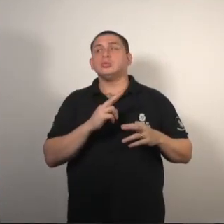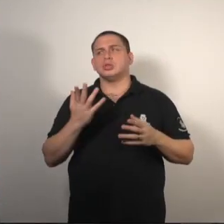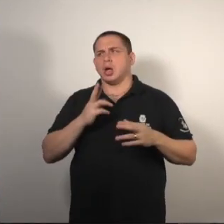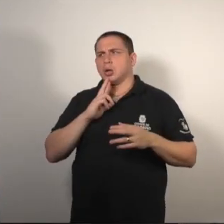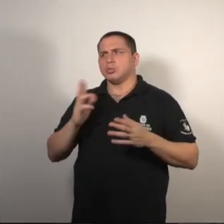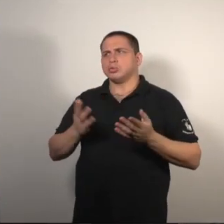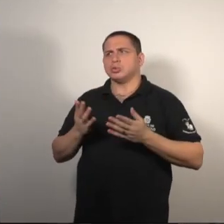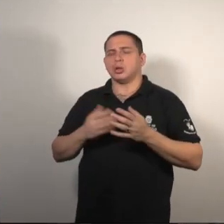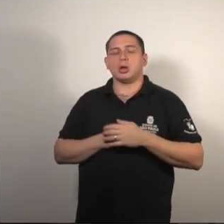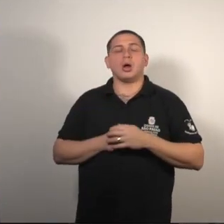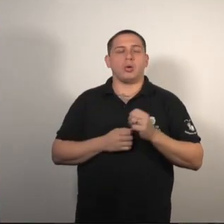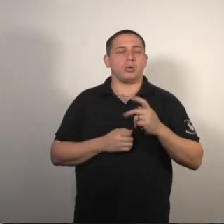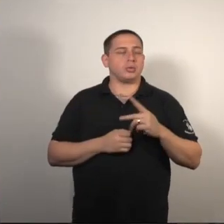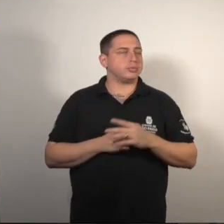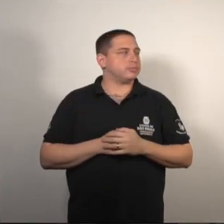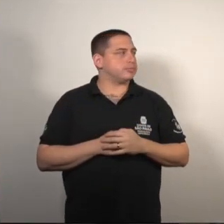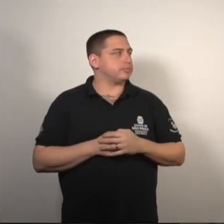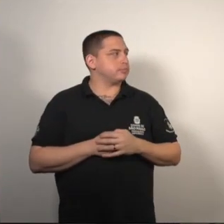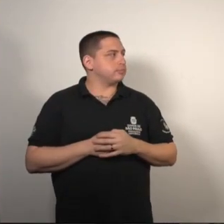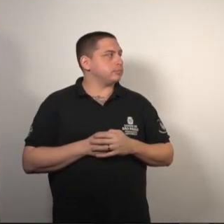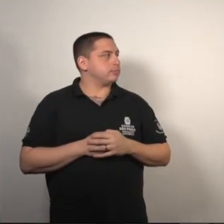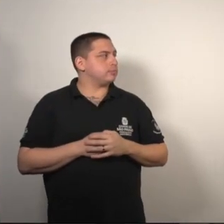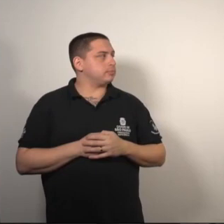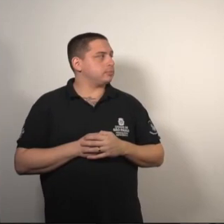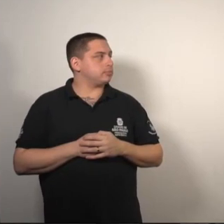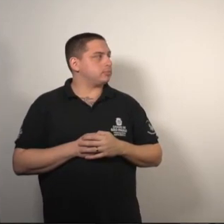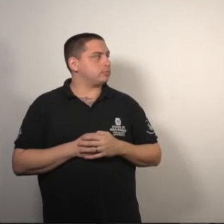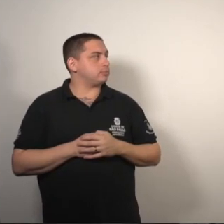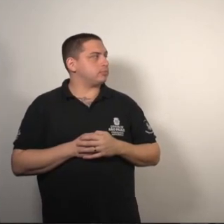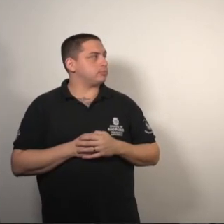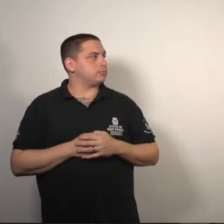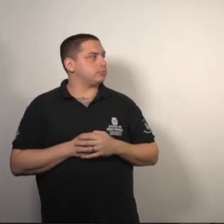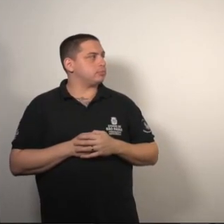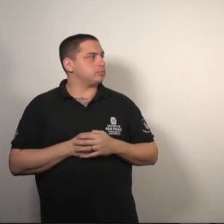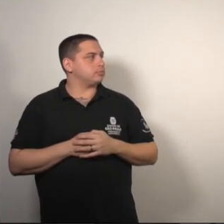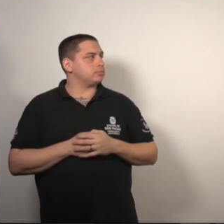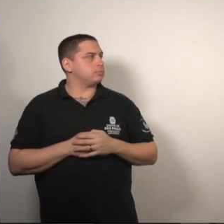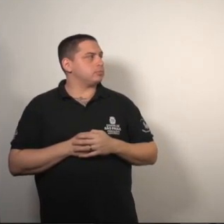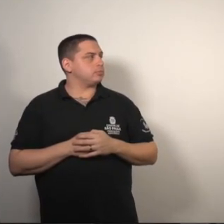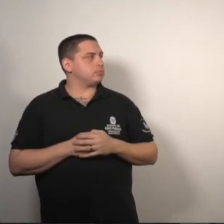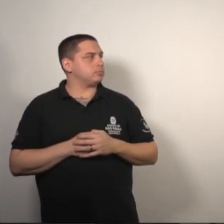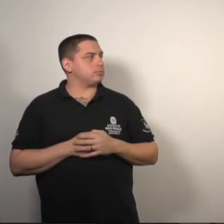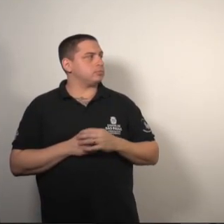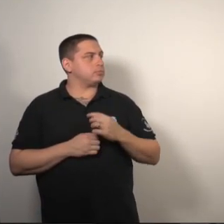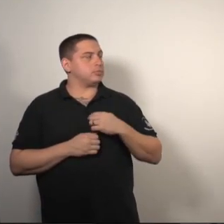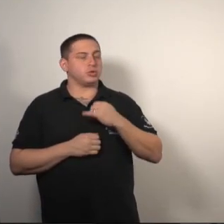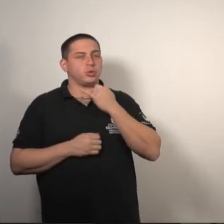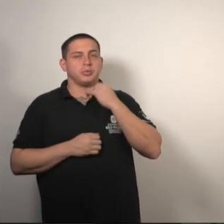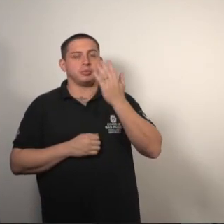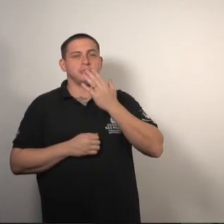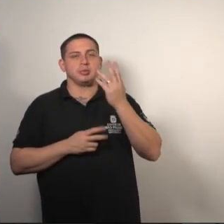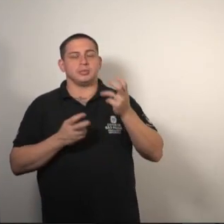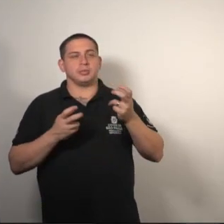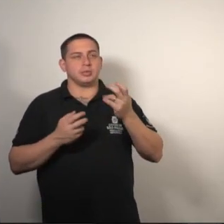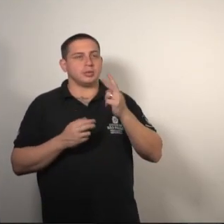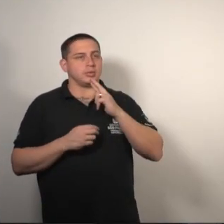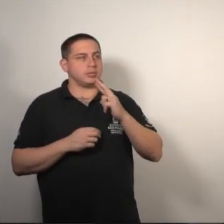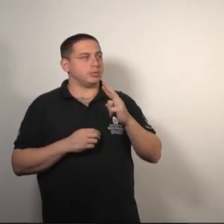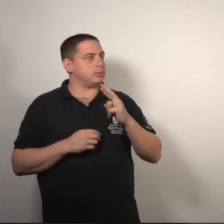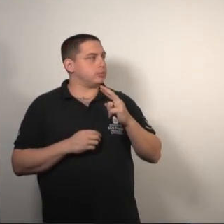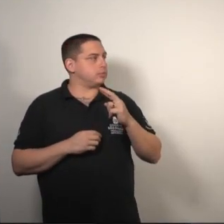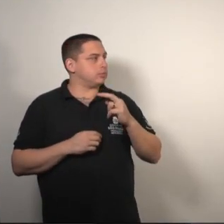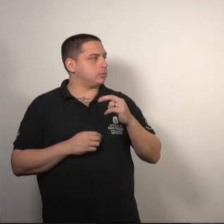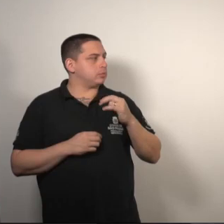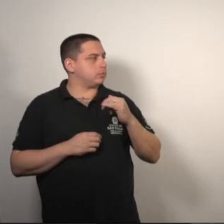Eu respondi. Posso responder de novo? Não. Eu não tinha percebido que eles tinham respondido.